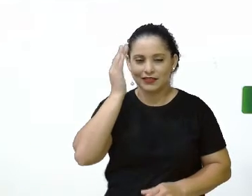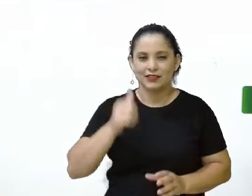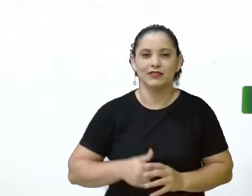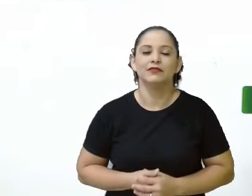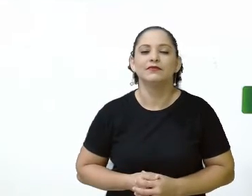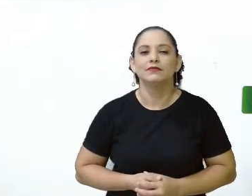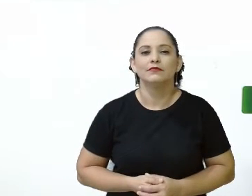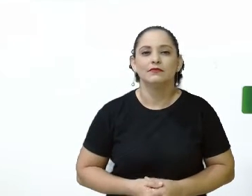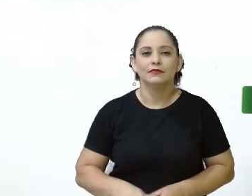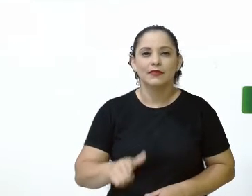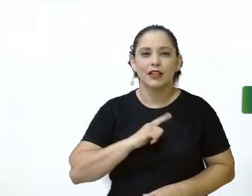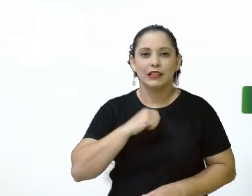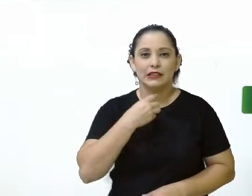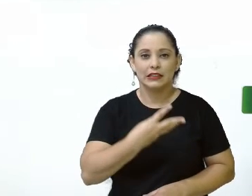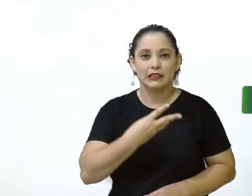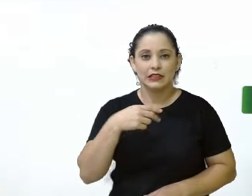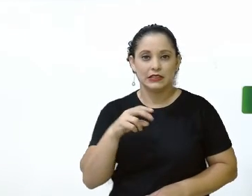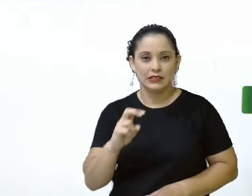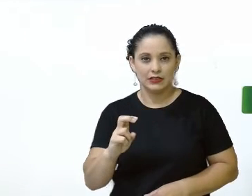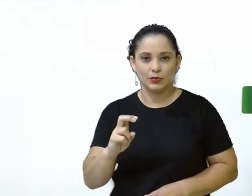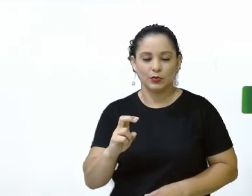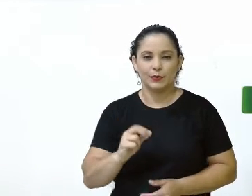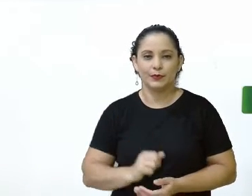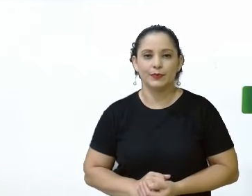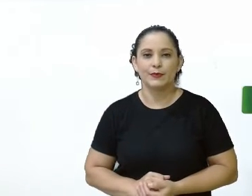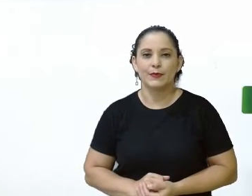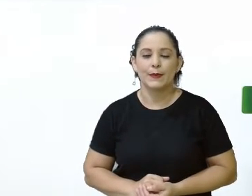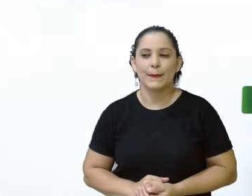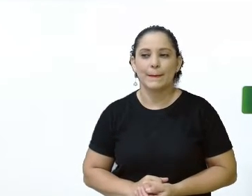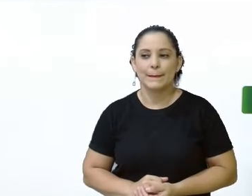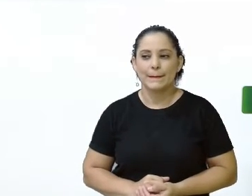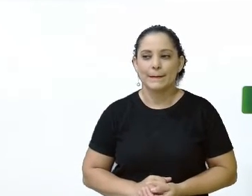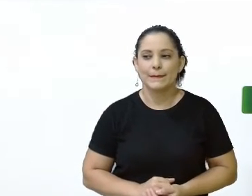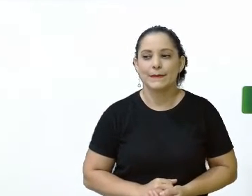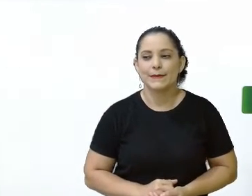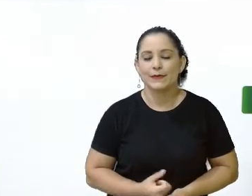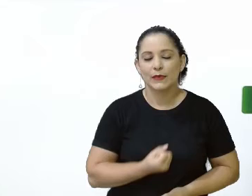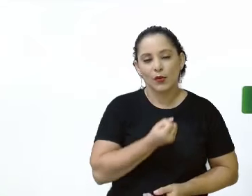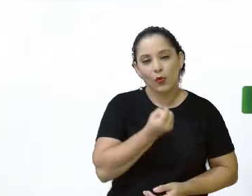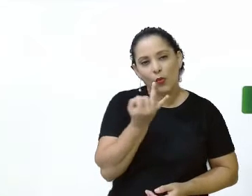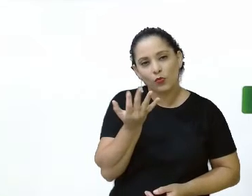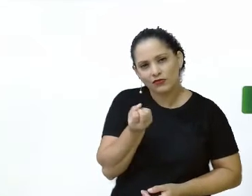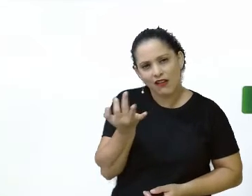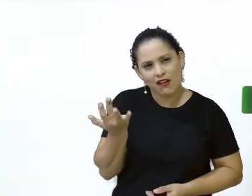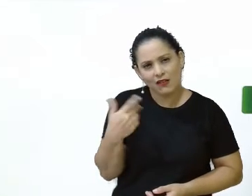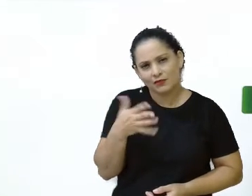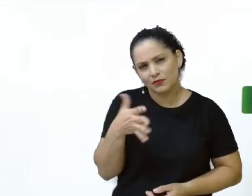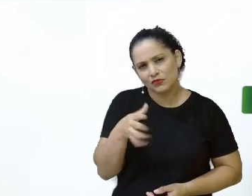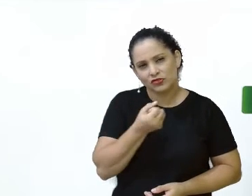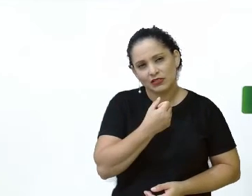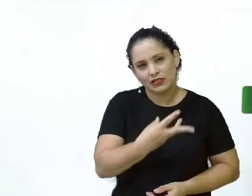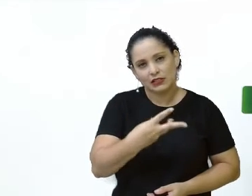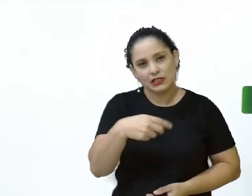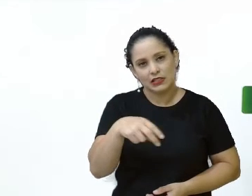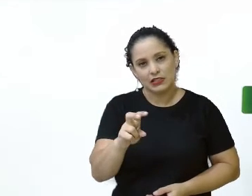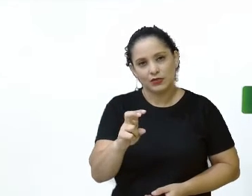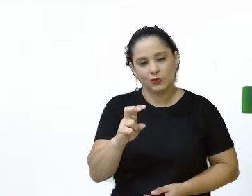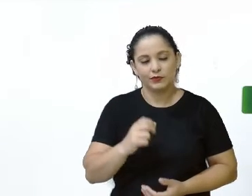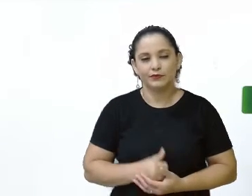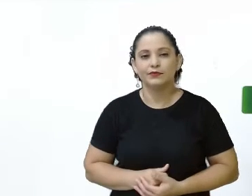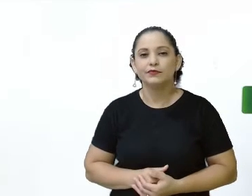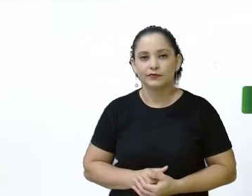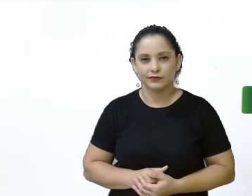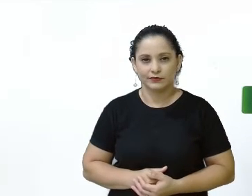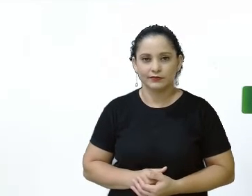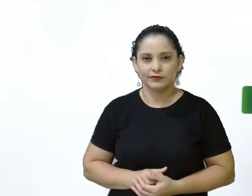Vamos dizer que eu tenho 35 aqui. Eu não vou nem contar todo, mas tem um número aproximado. Vamos lá. Eu